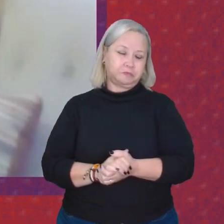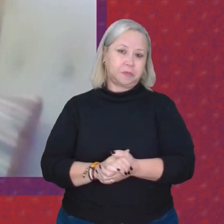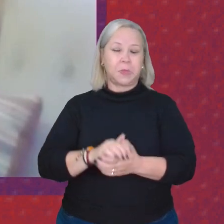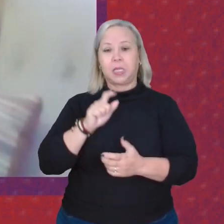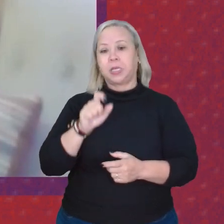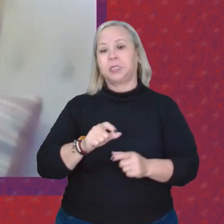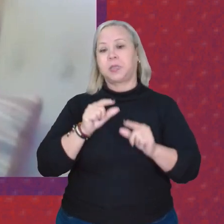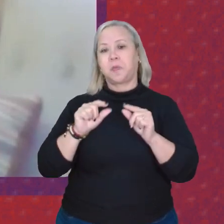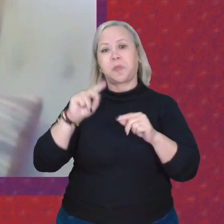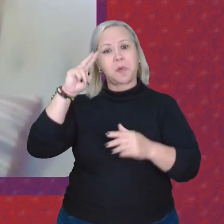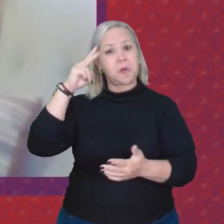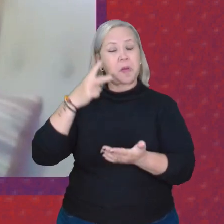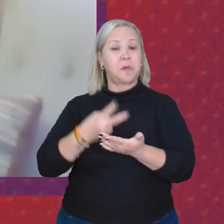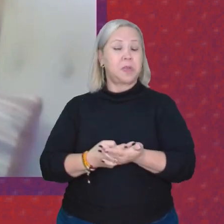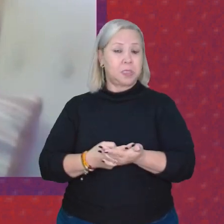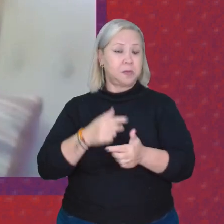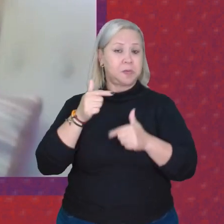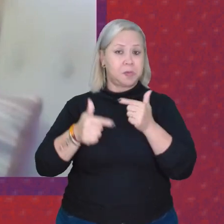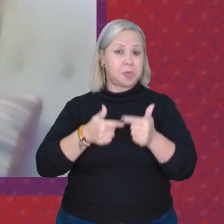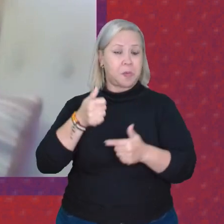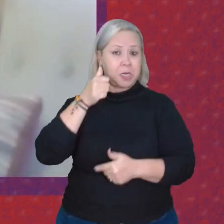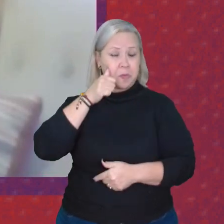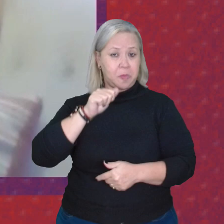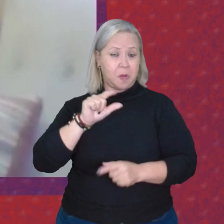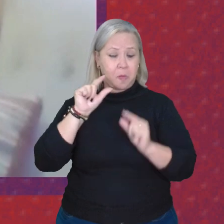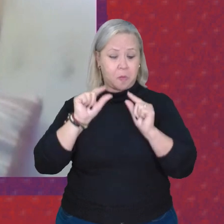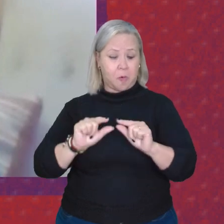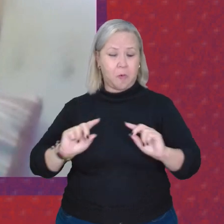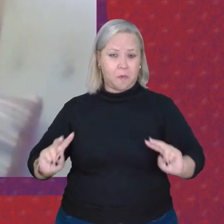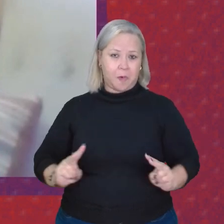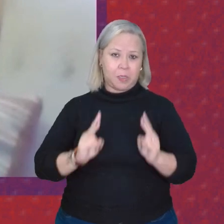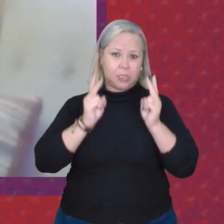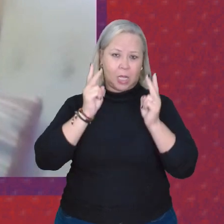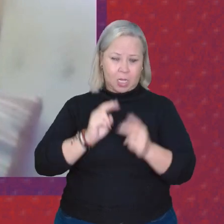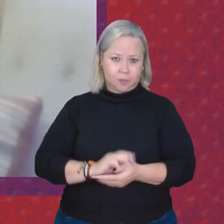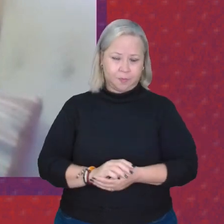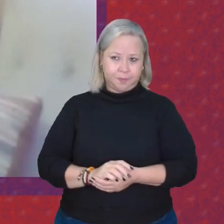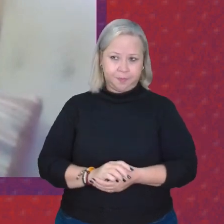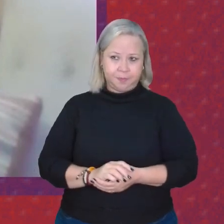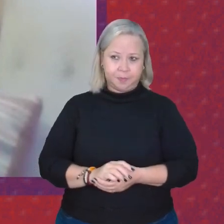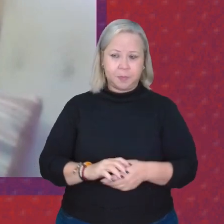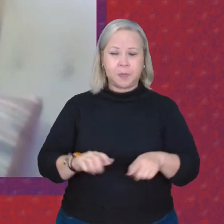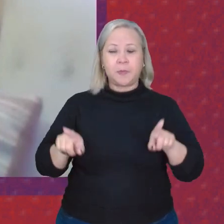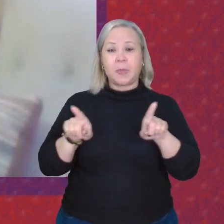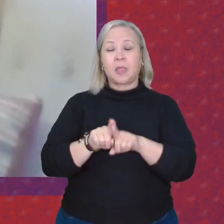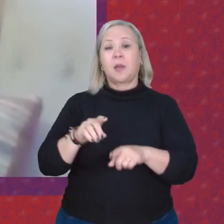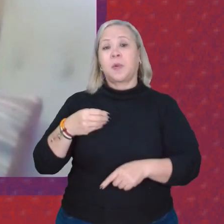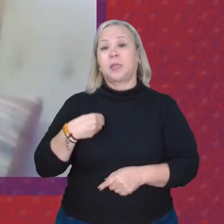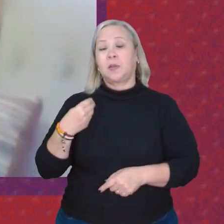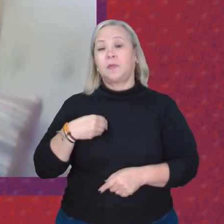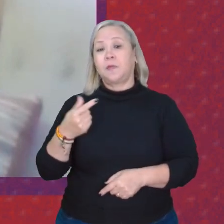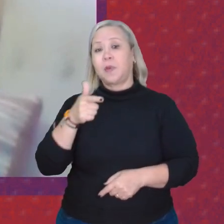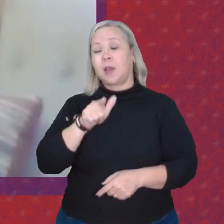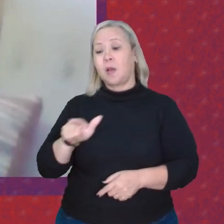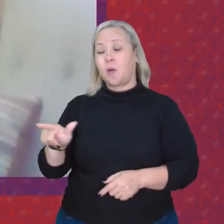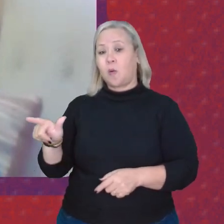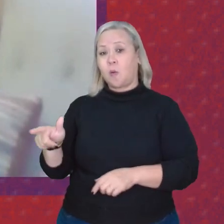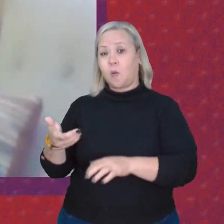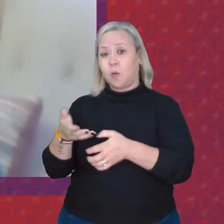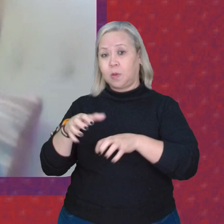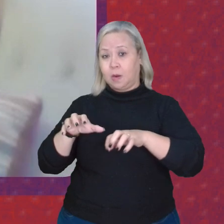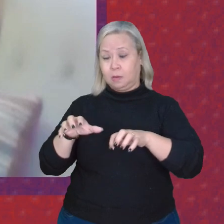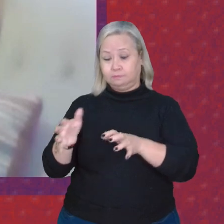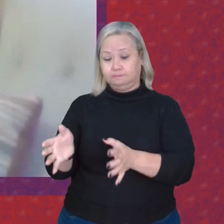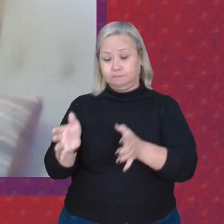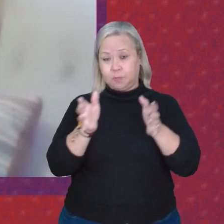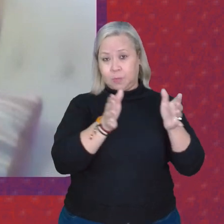pouco reconhecidos e pouco valorizados, né? Mas nós também estamos vivendo uma outra dimensão dessa